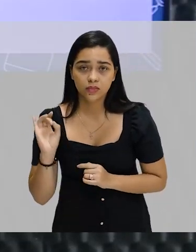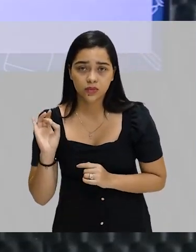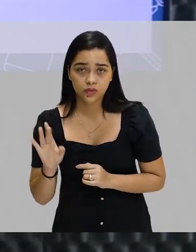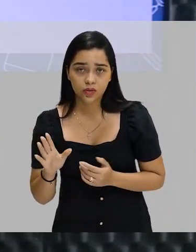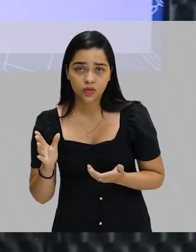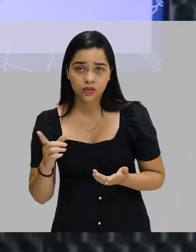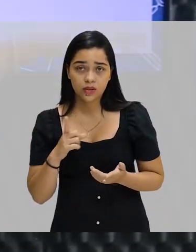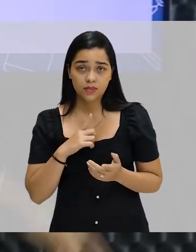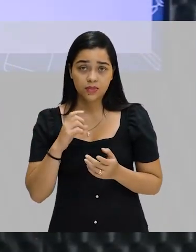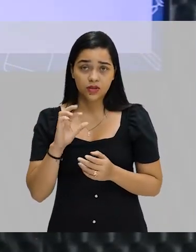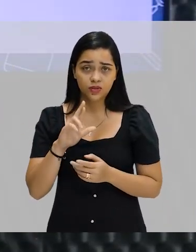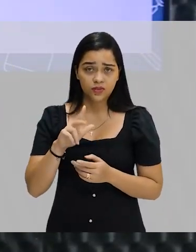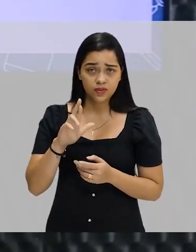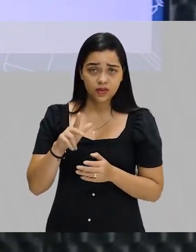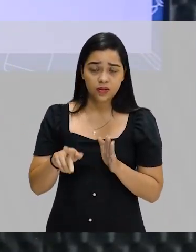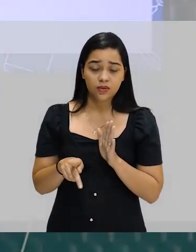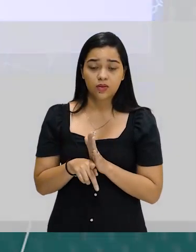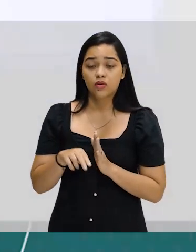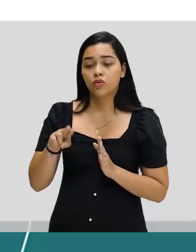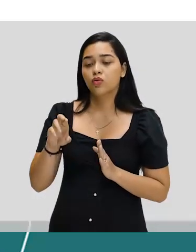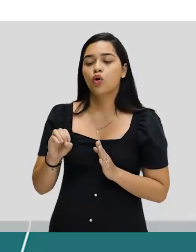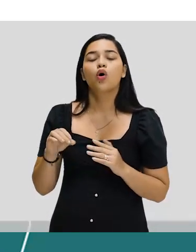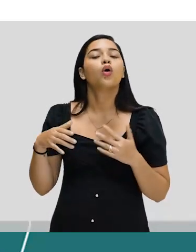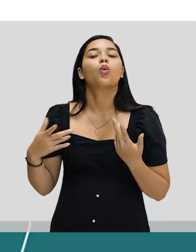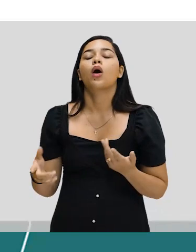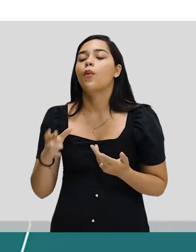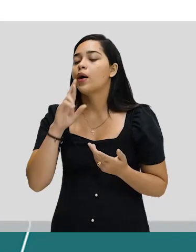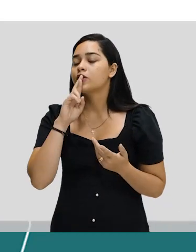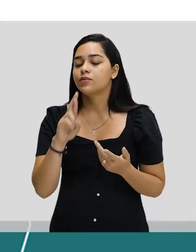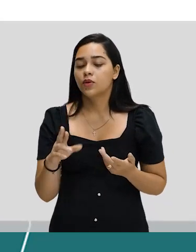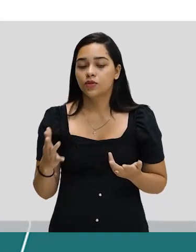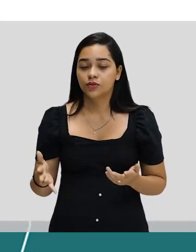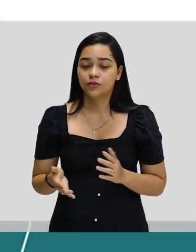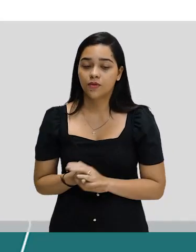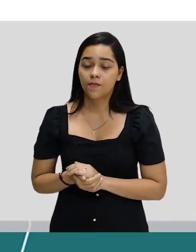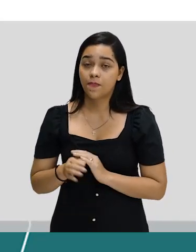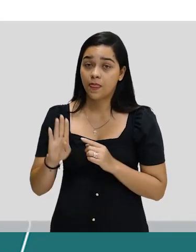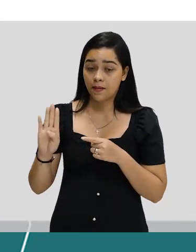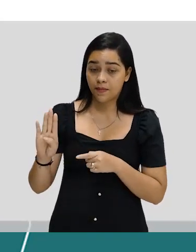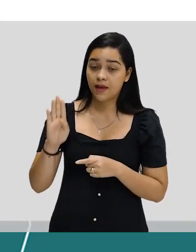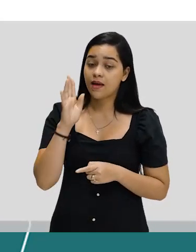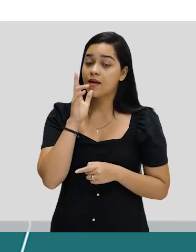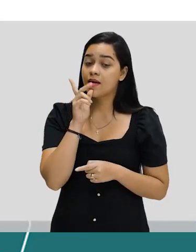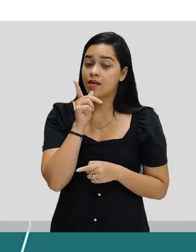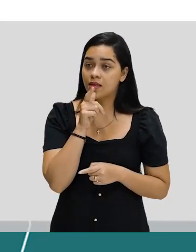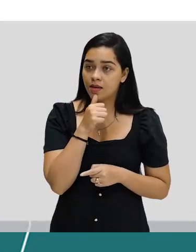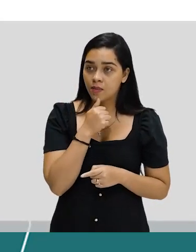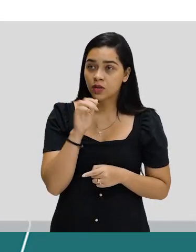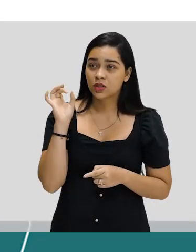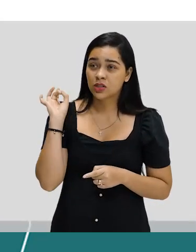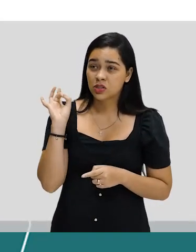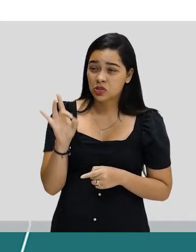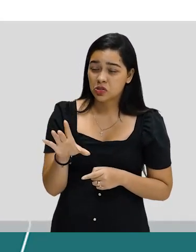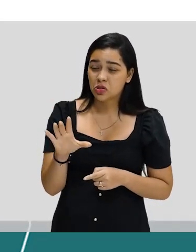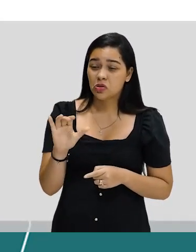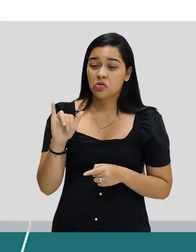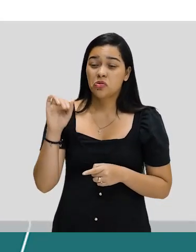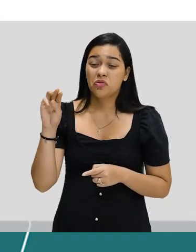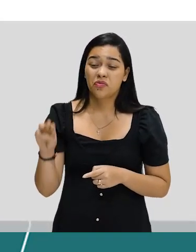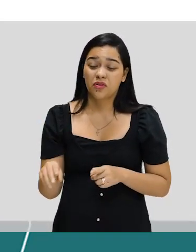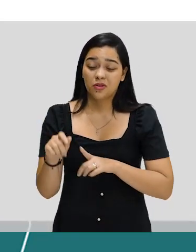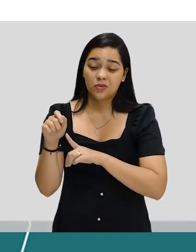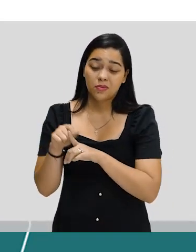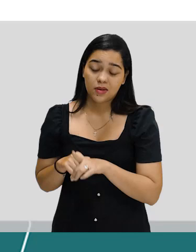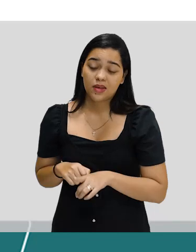aqui, para diferenciar do no, qual é a resposta? Vou dizer, demora. Só no fim do mês